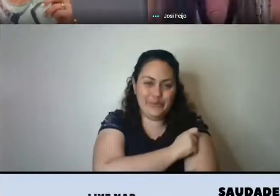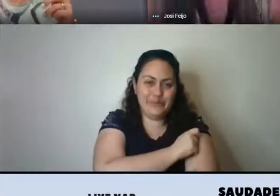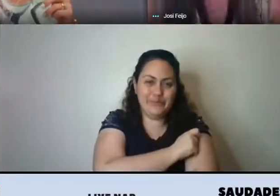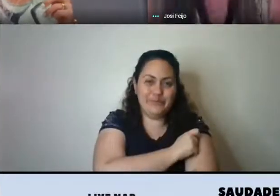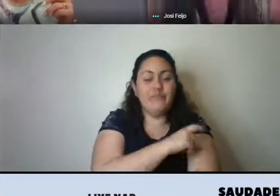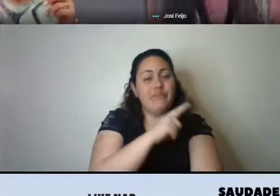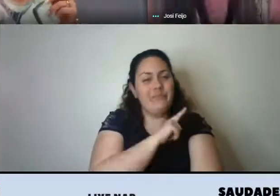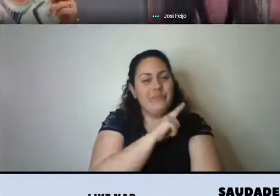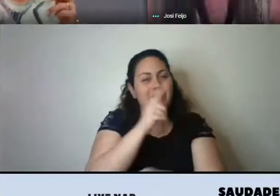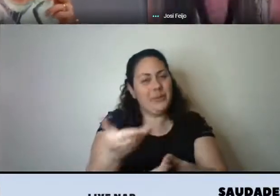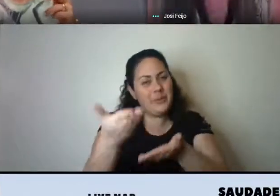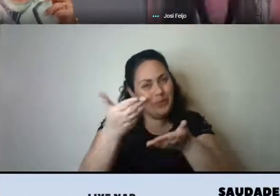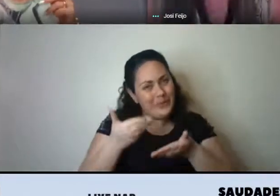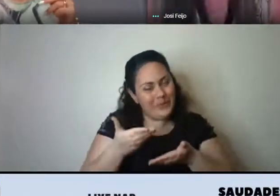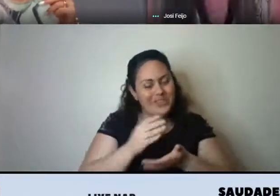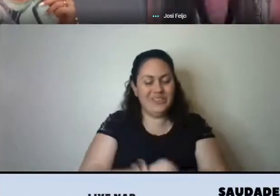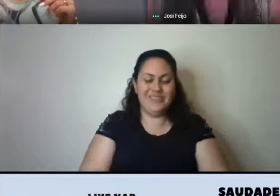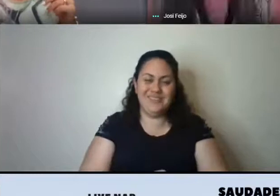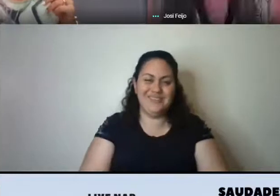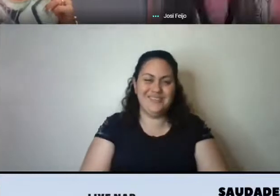convite.